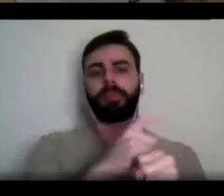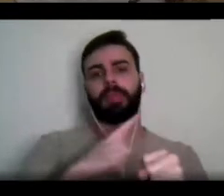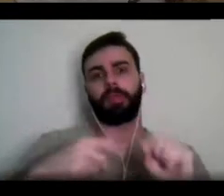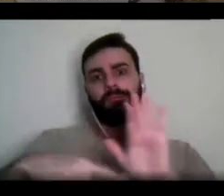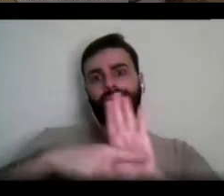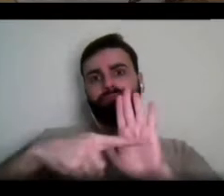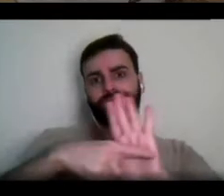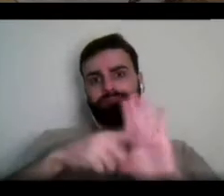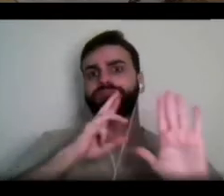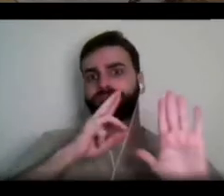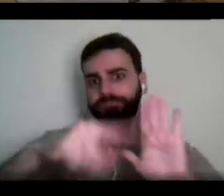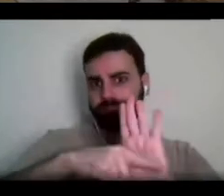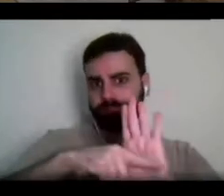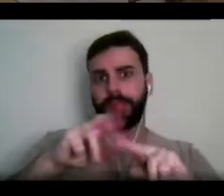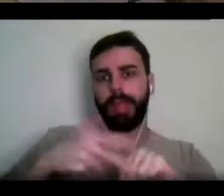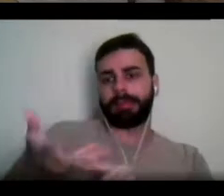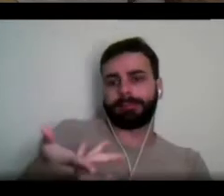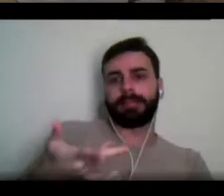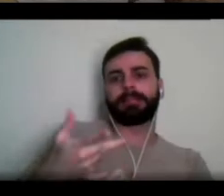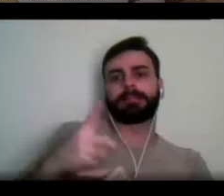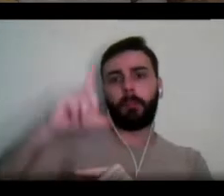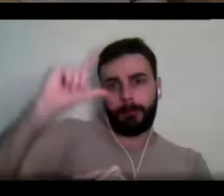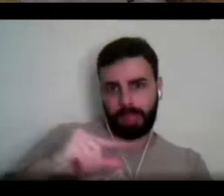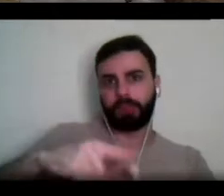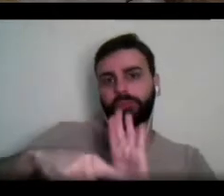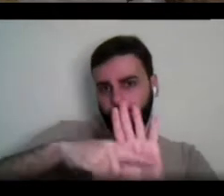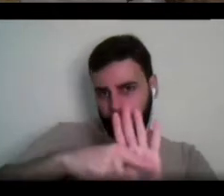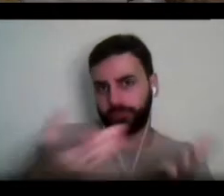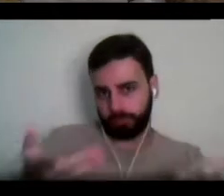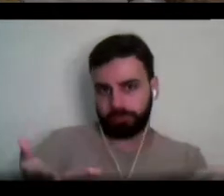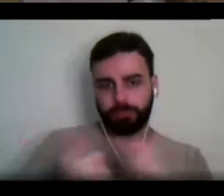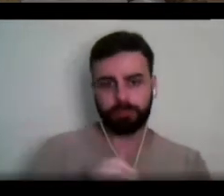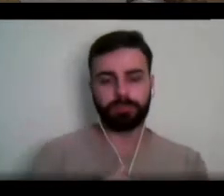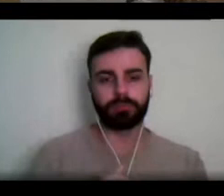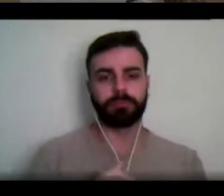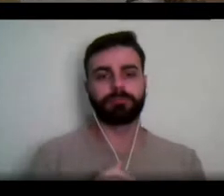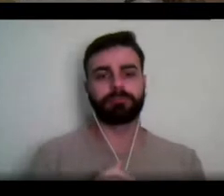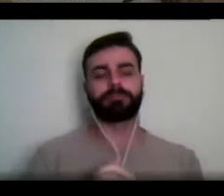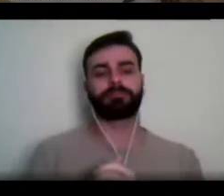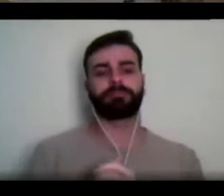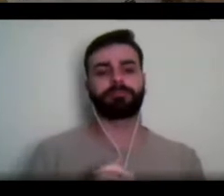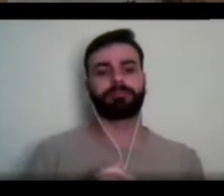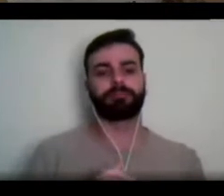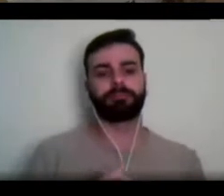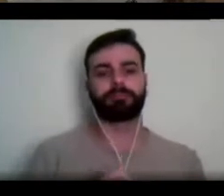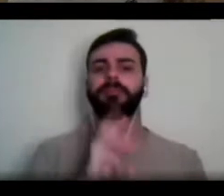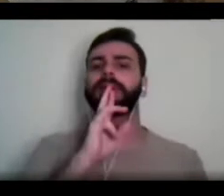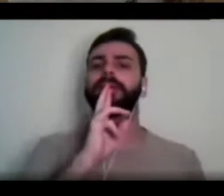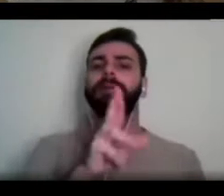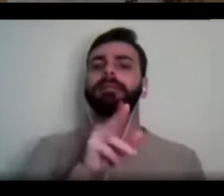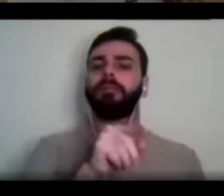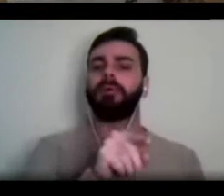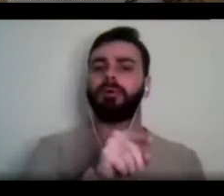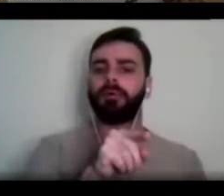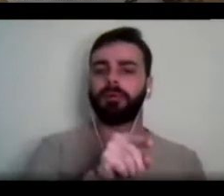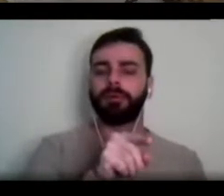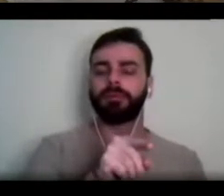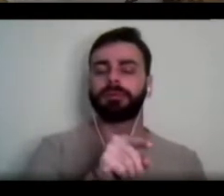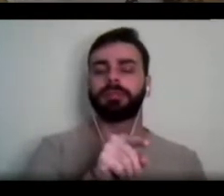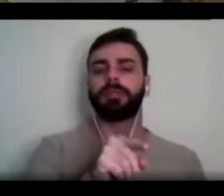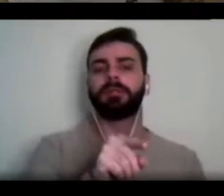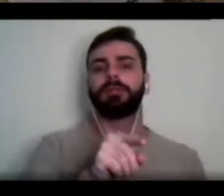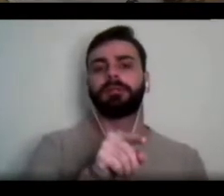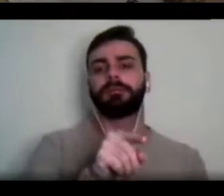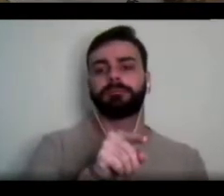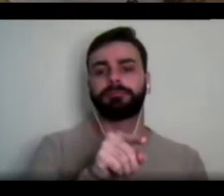240 segundos. Isso aqui vai dar um número negativo, obviamente, porque a aceleração é negativa, né?